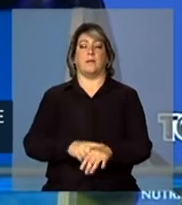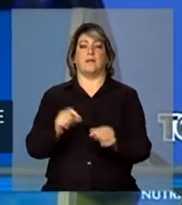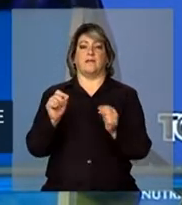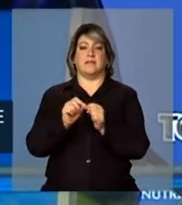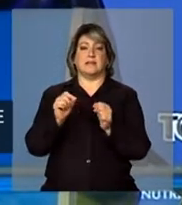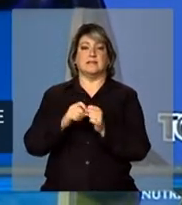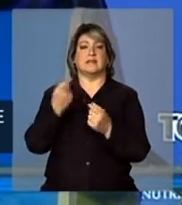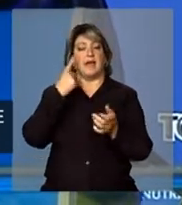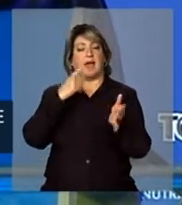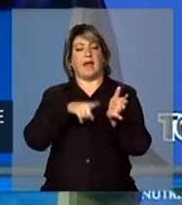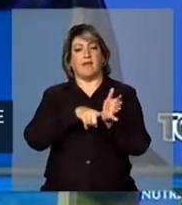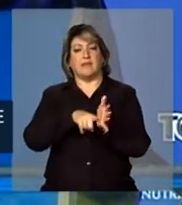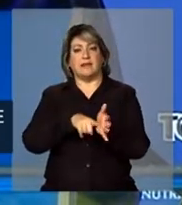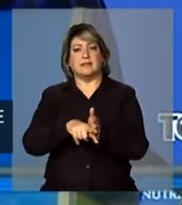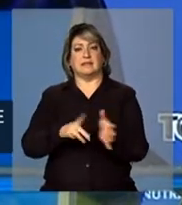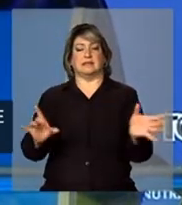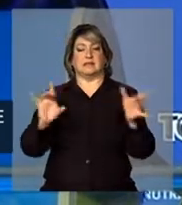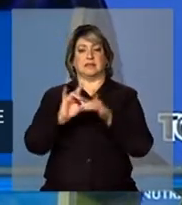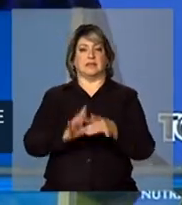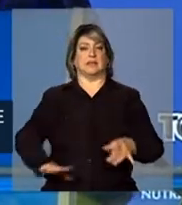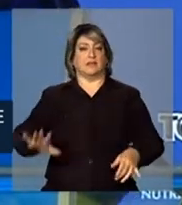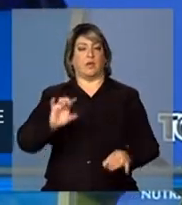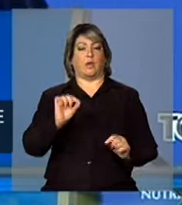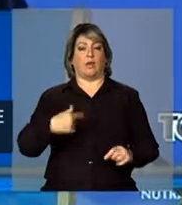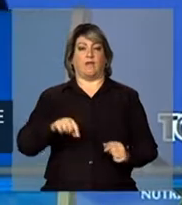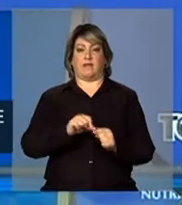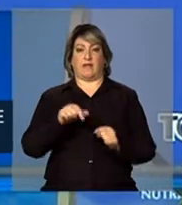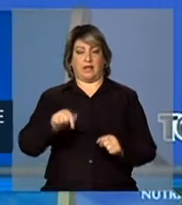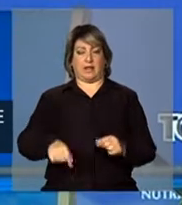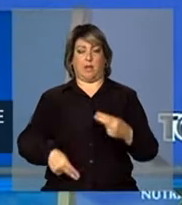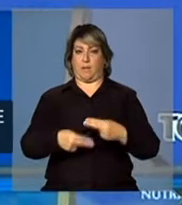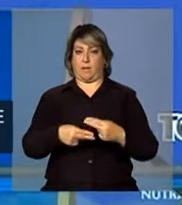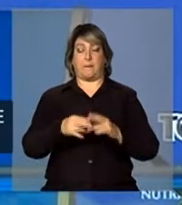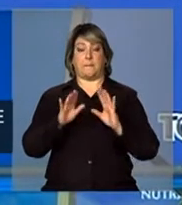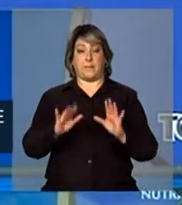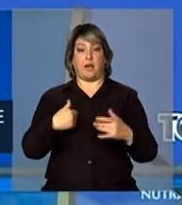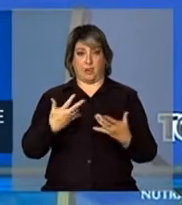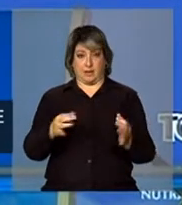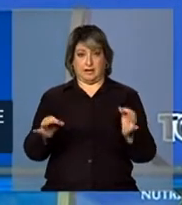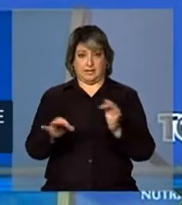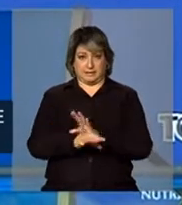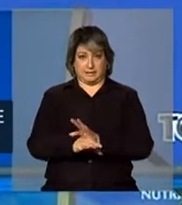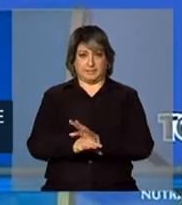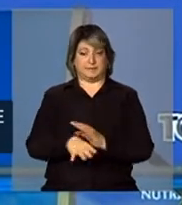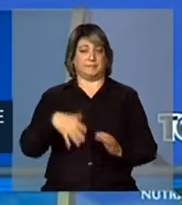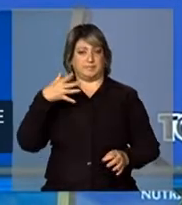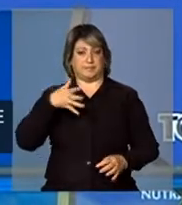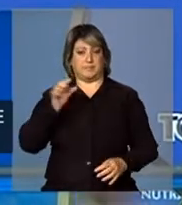avaliação integral do que nós fazemos aqui em Uberaba, mas eu queria encerrar